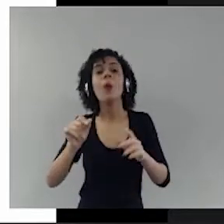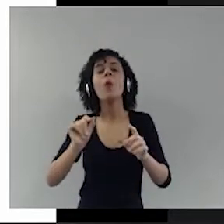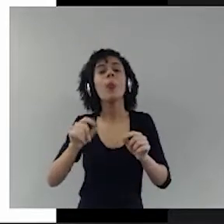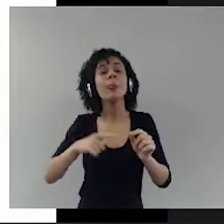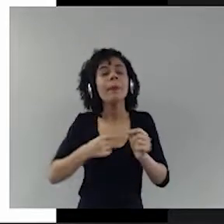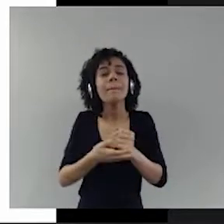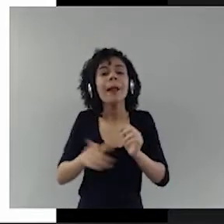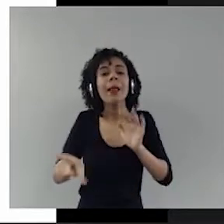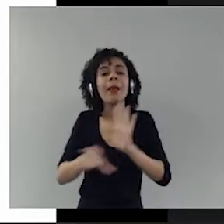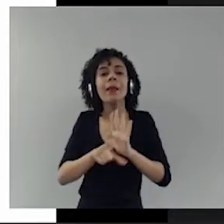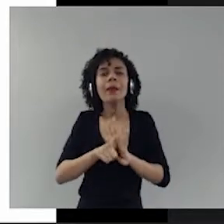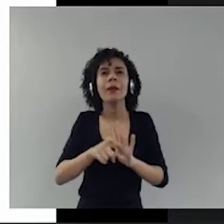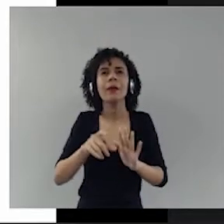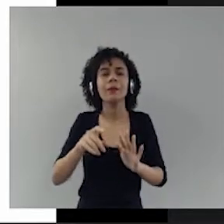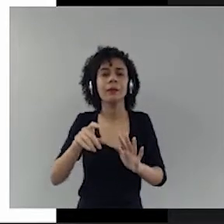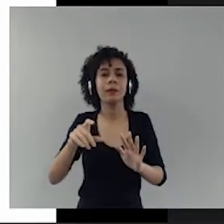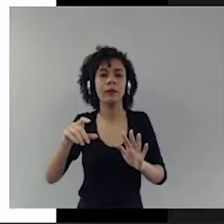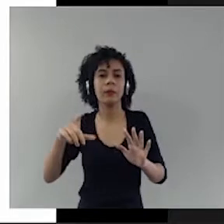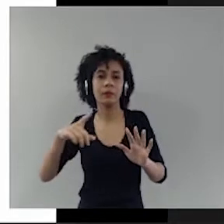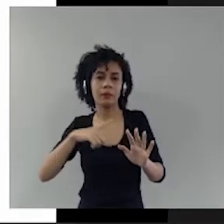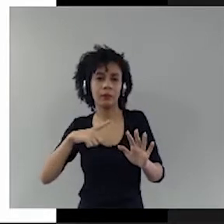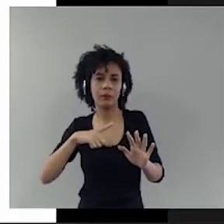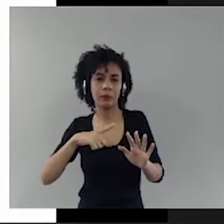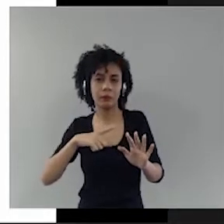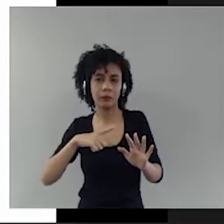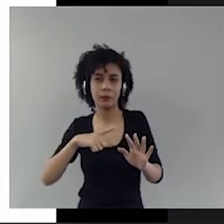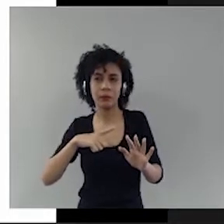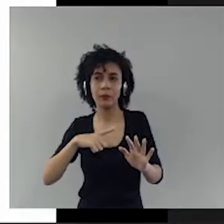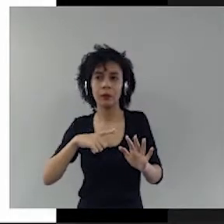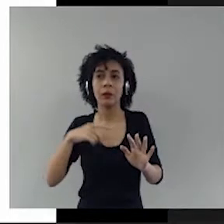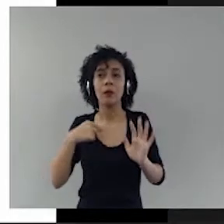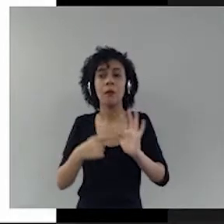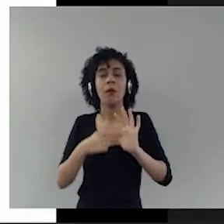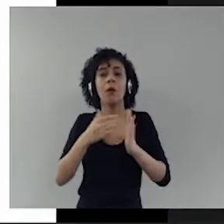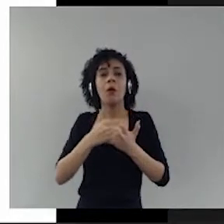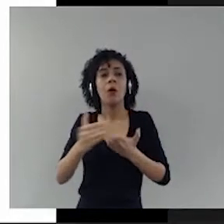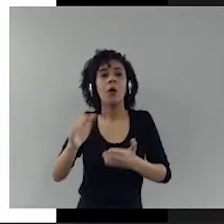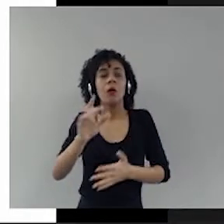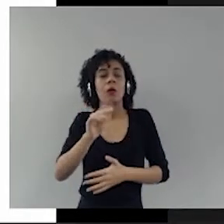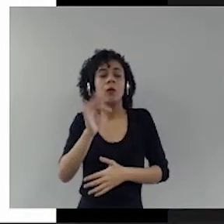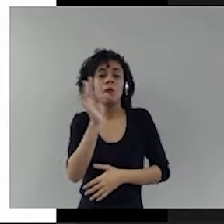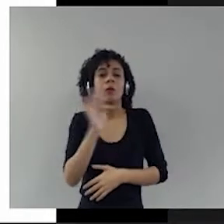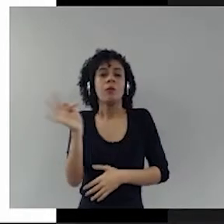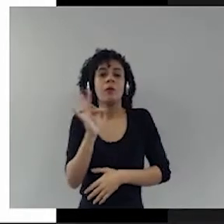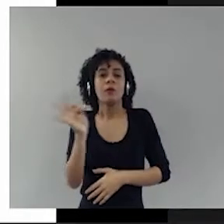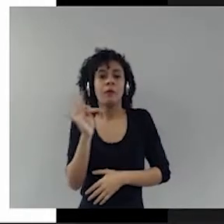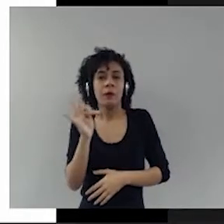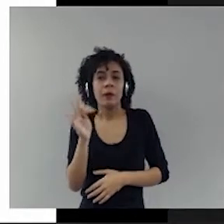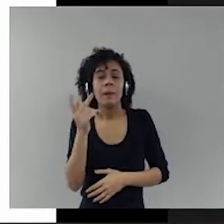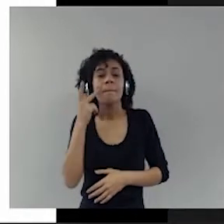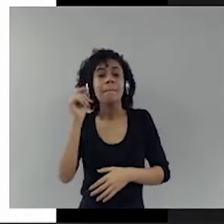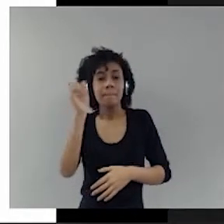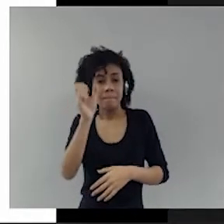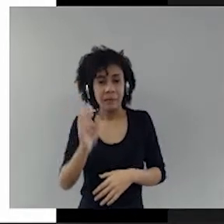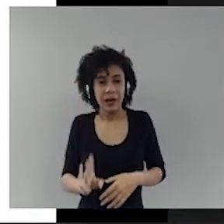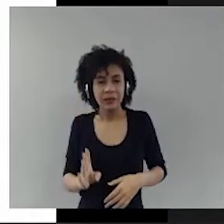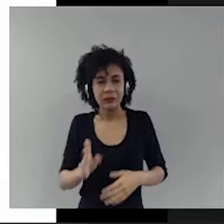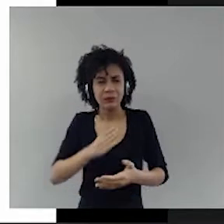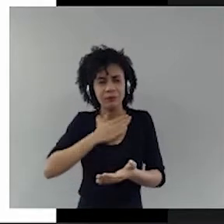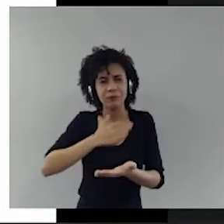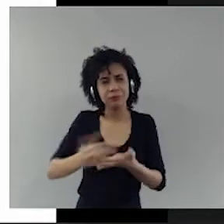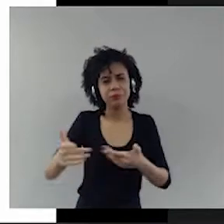que foi ditada já no começo do mês de fevereiro para quando brasil está